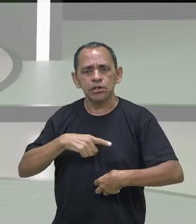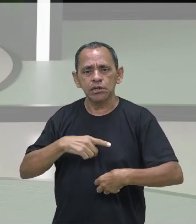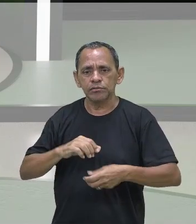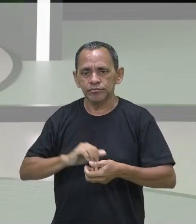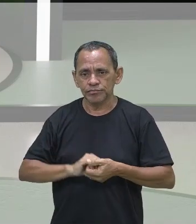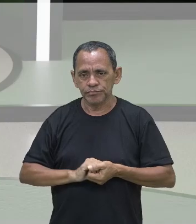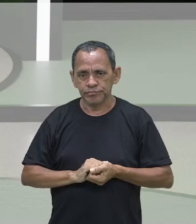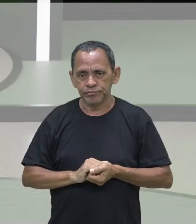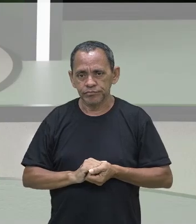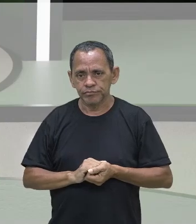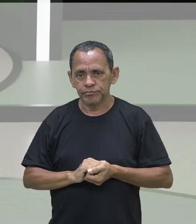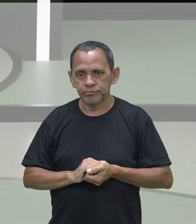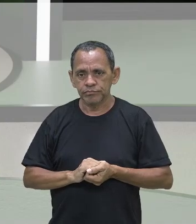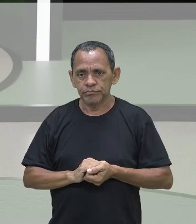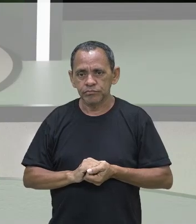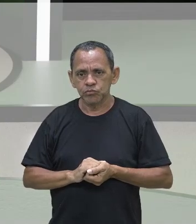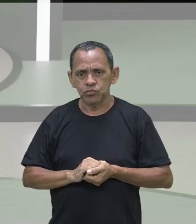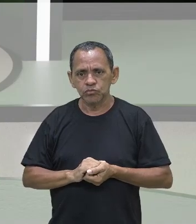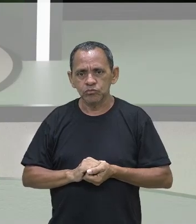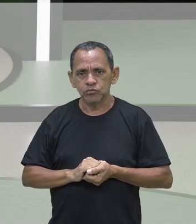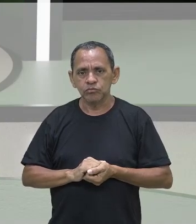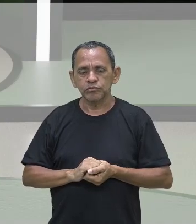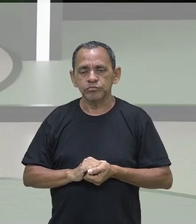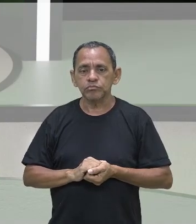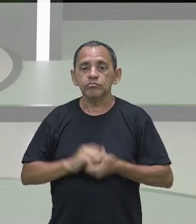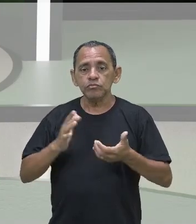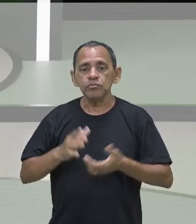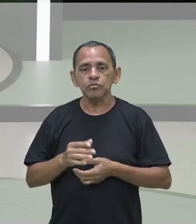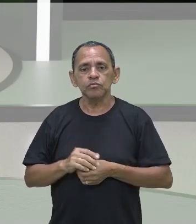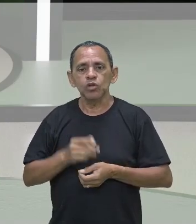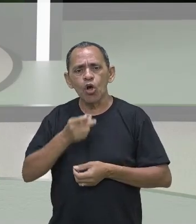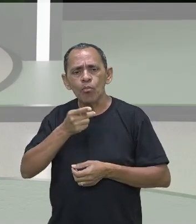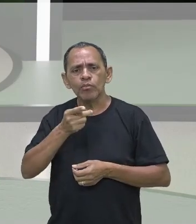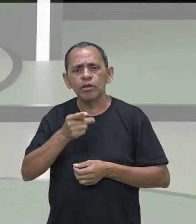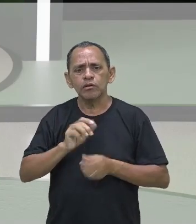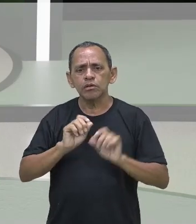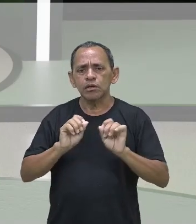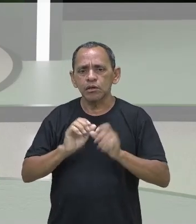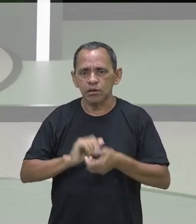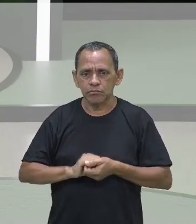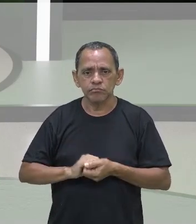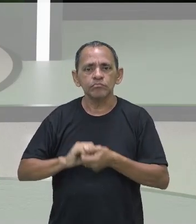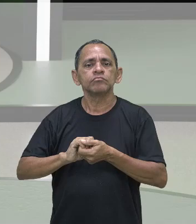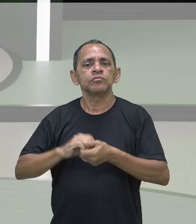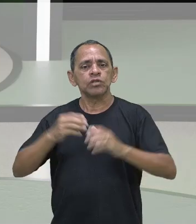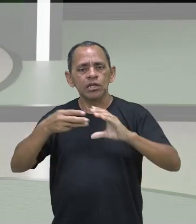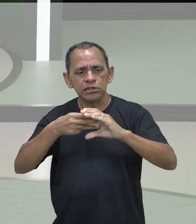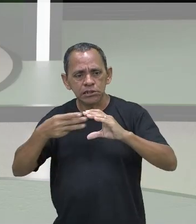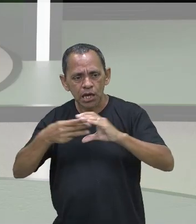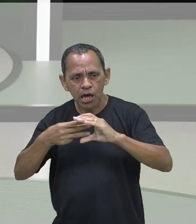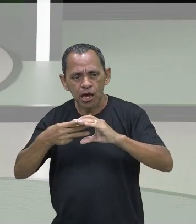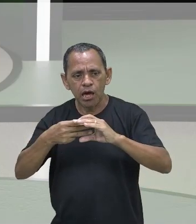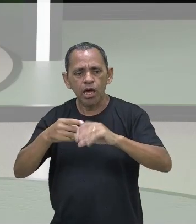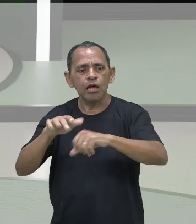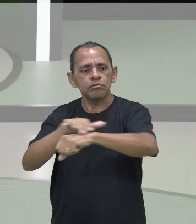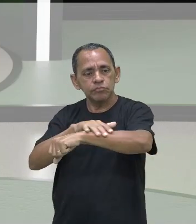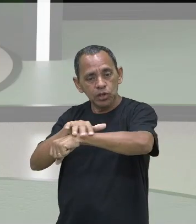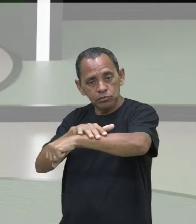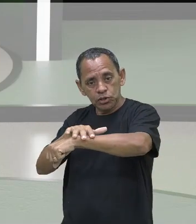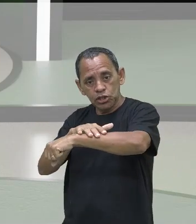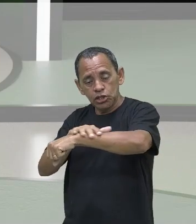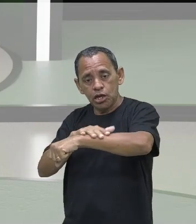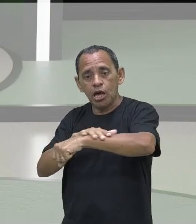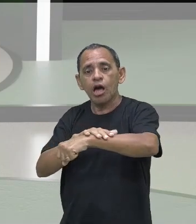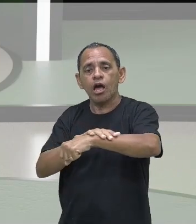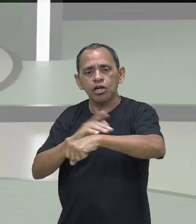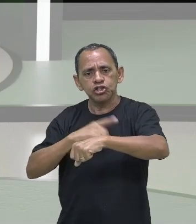vocês aqui, as células epiteliais, elas têm uma estrutura mais retangular. As células